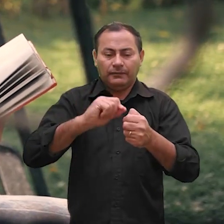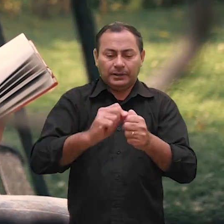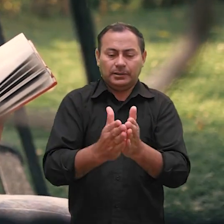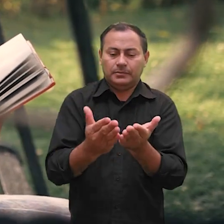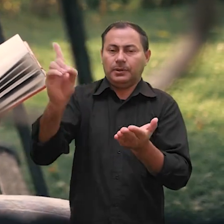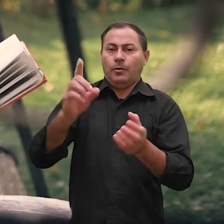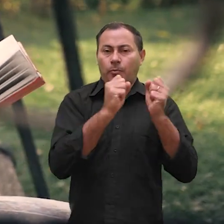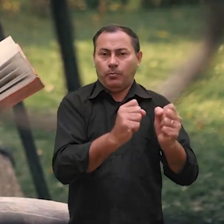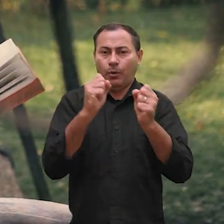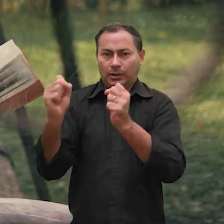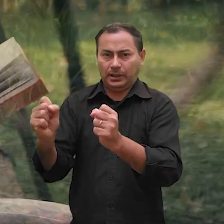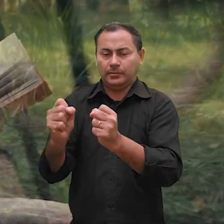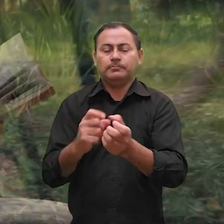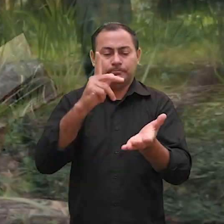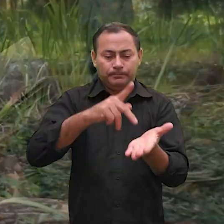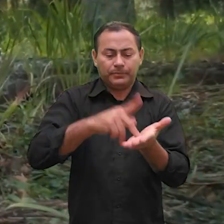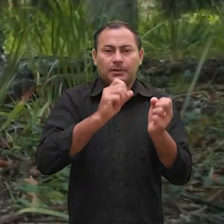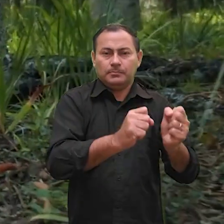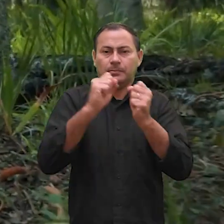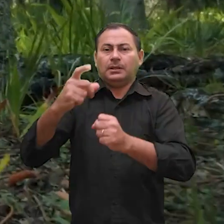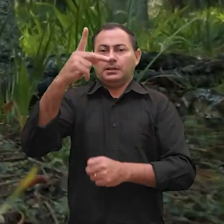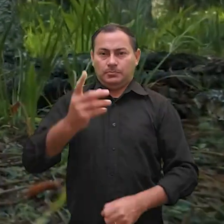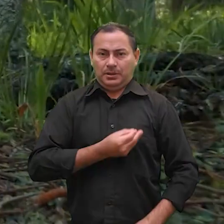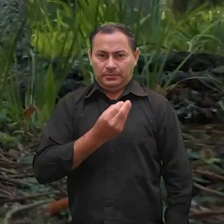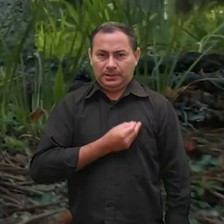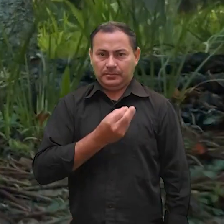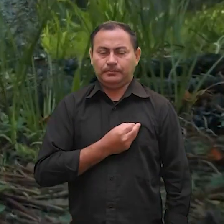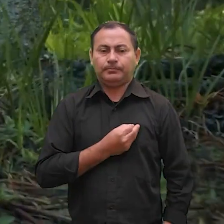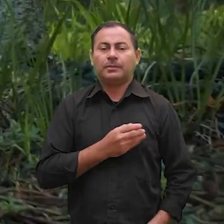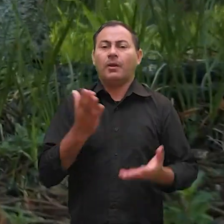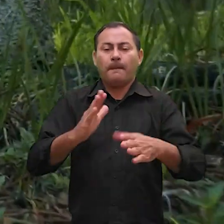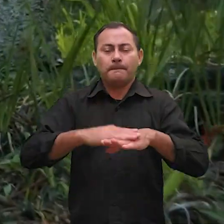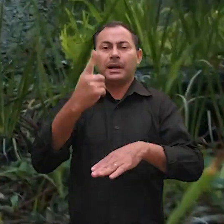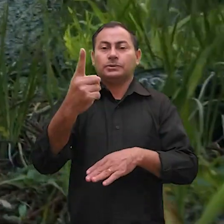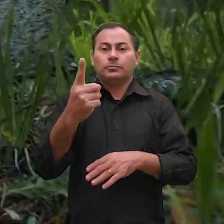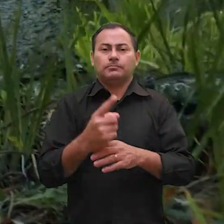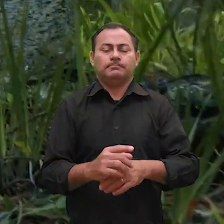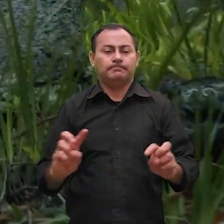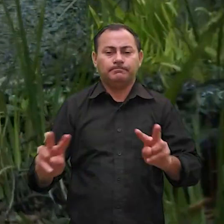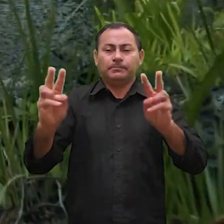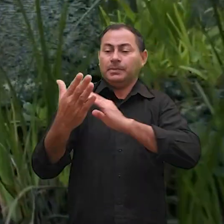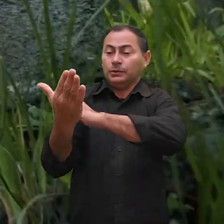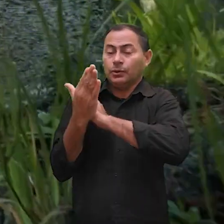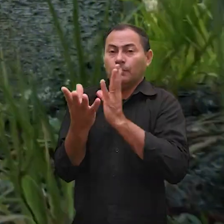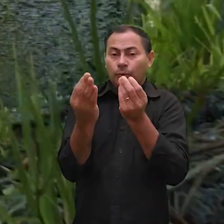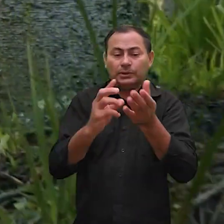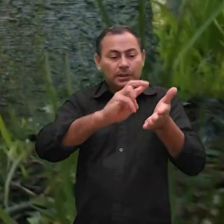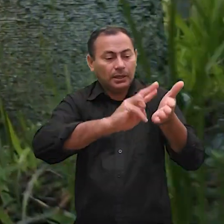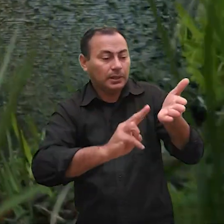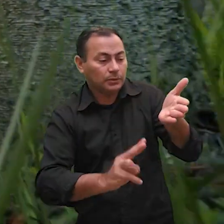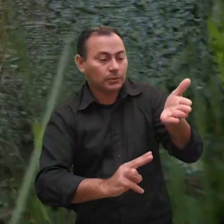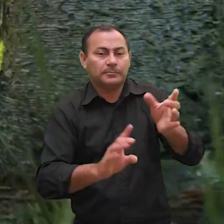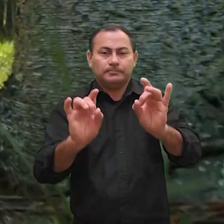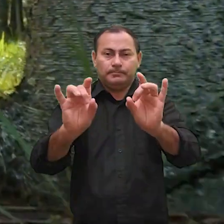da Bíblia um poder, um verdadeiro poder na sua vida. Aqui está mais um grande princípio que me ajudou muito